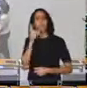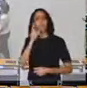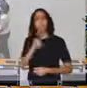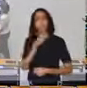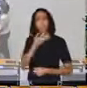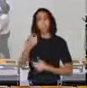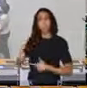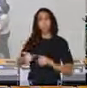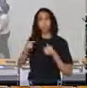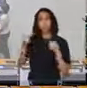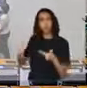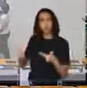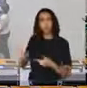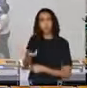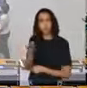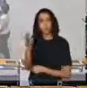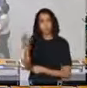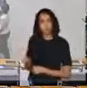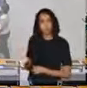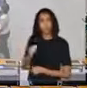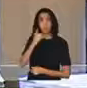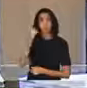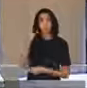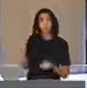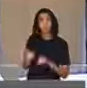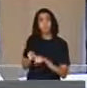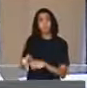a sorte do mundo a você como deputado e